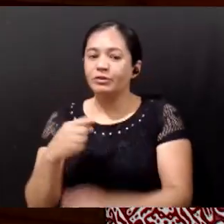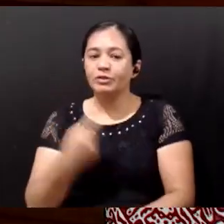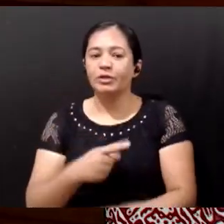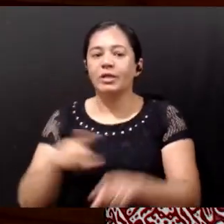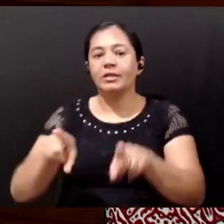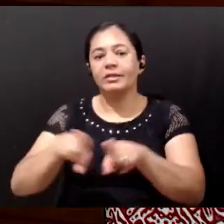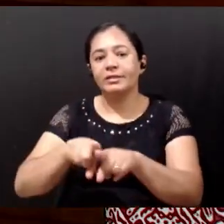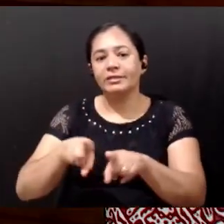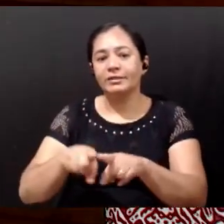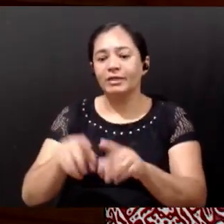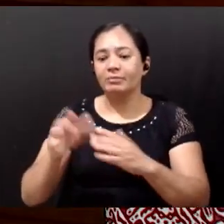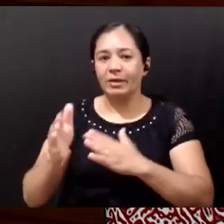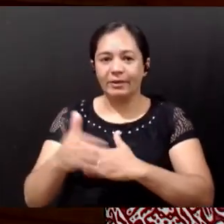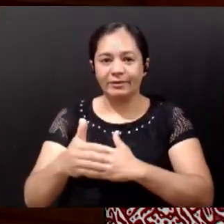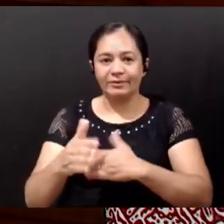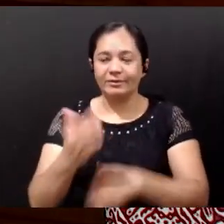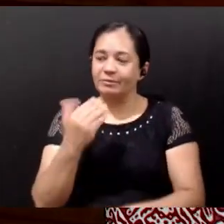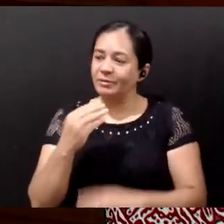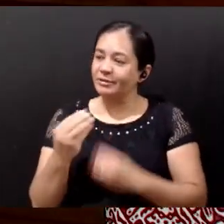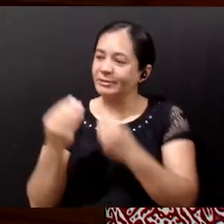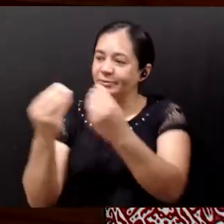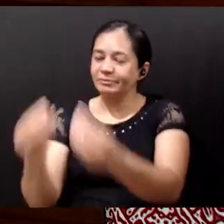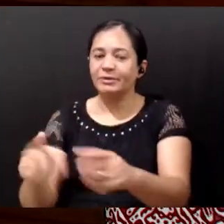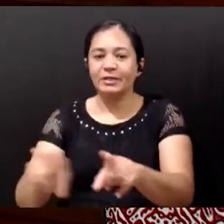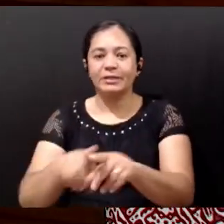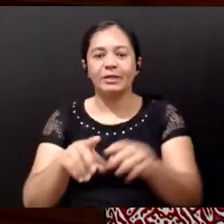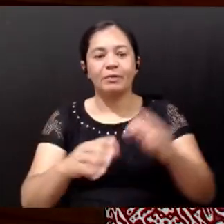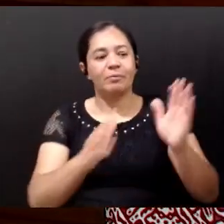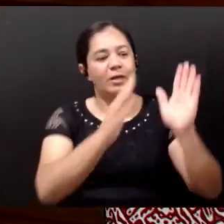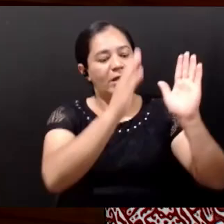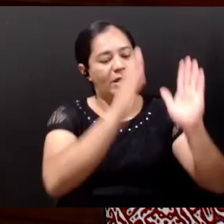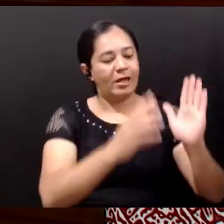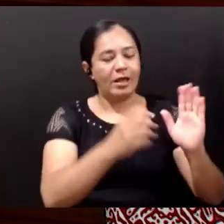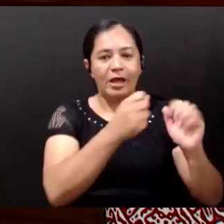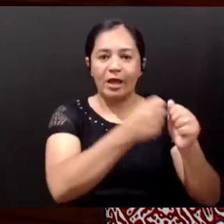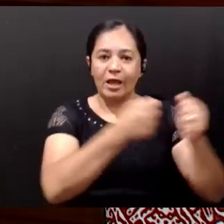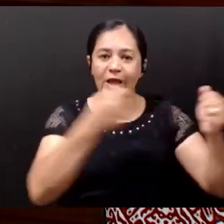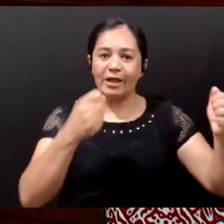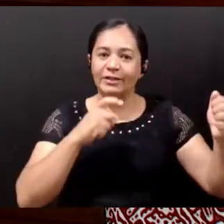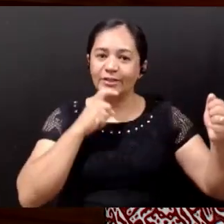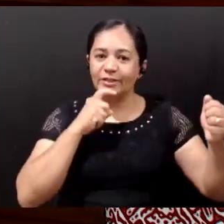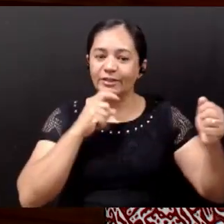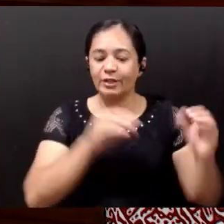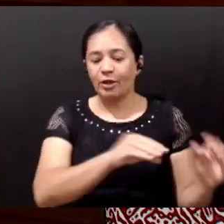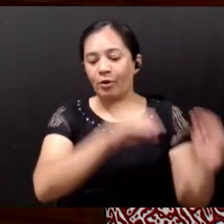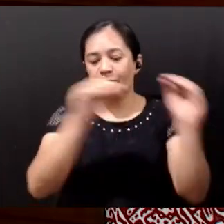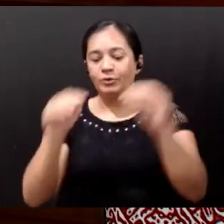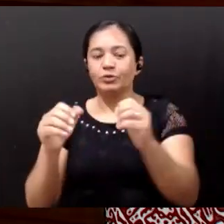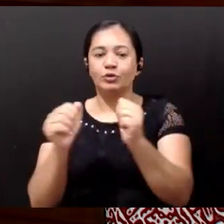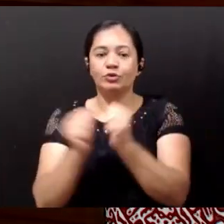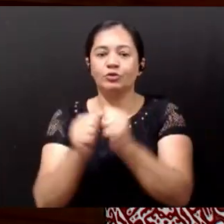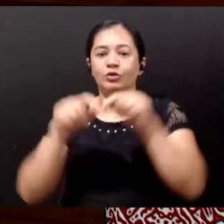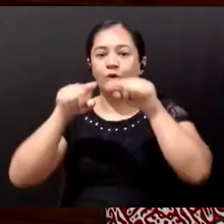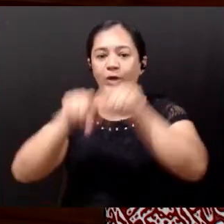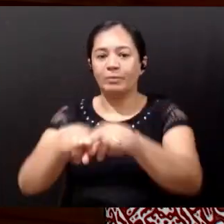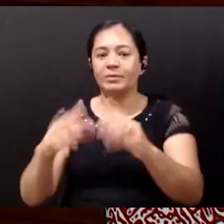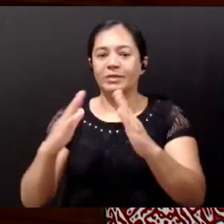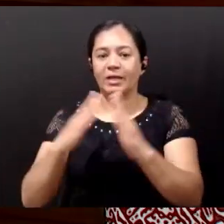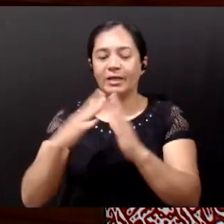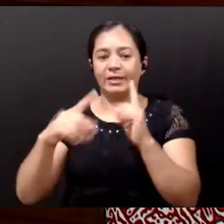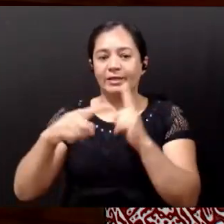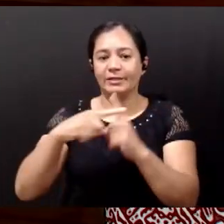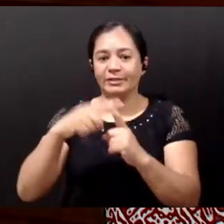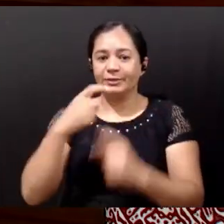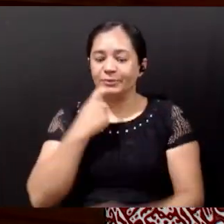básica. E a geladeira física mudou ali para a Catedral, né, em parceria com a Catedral de Campinas, e